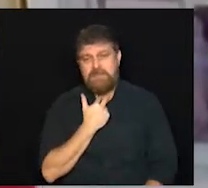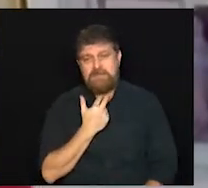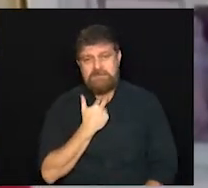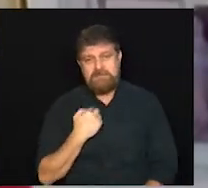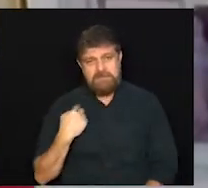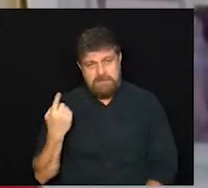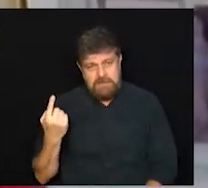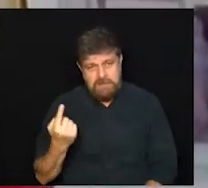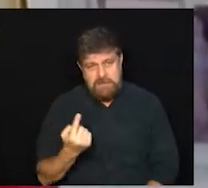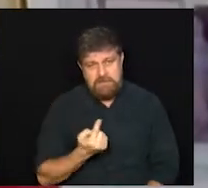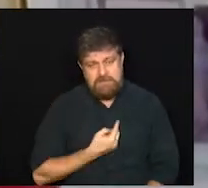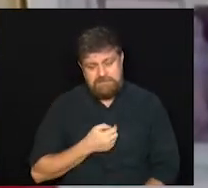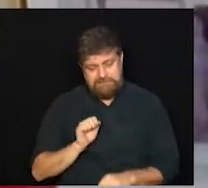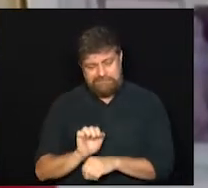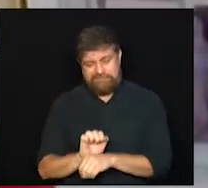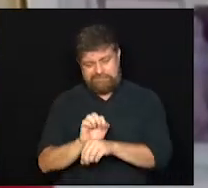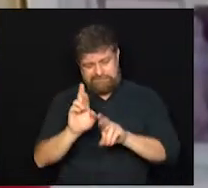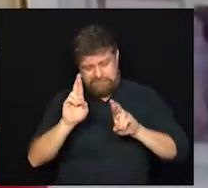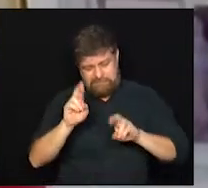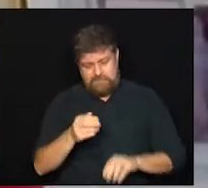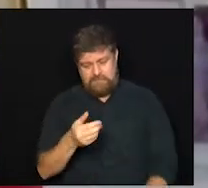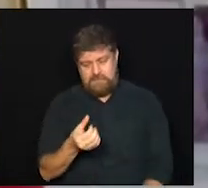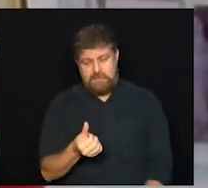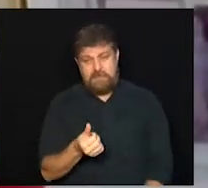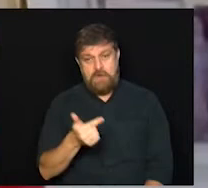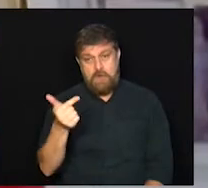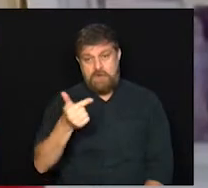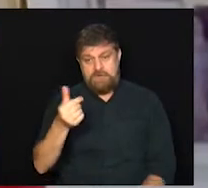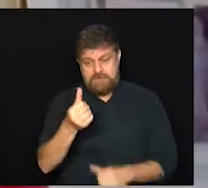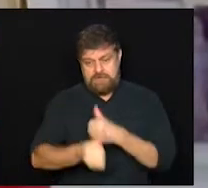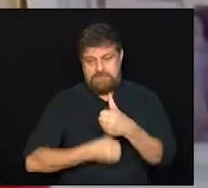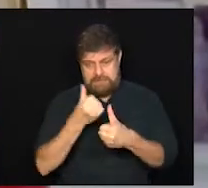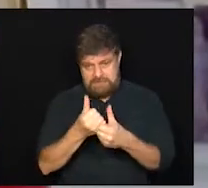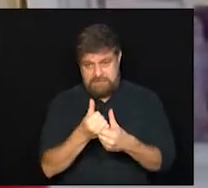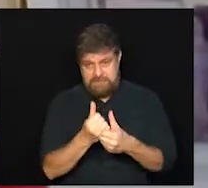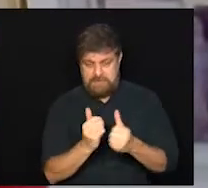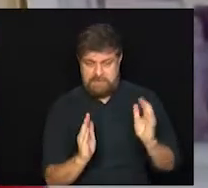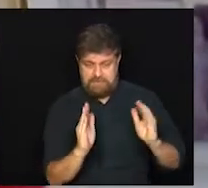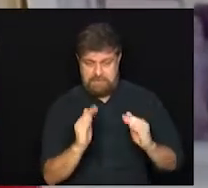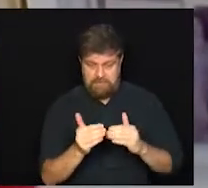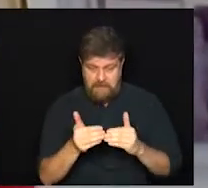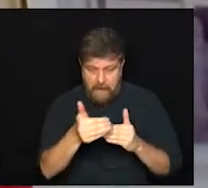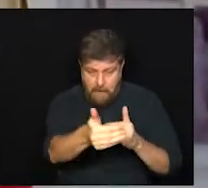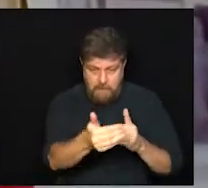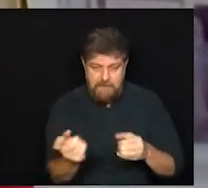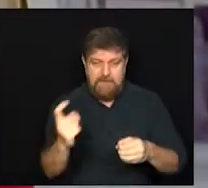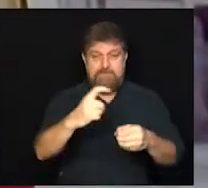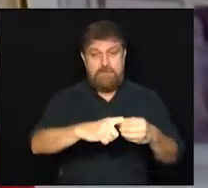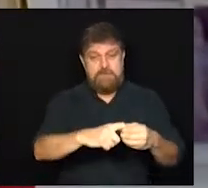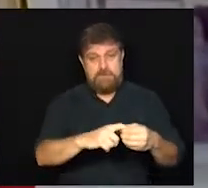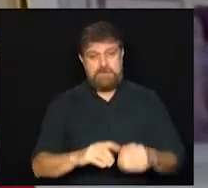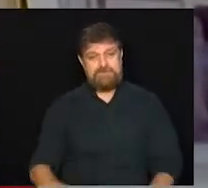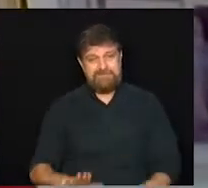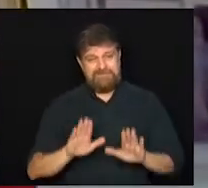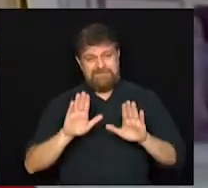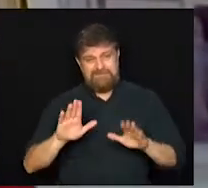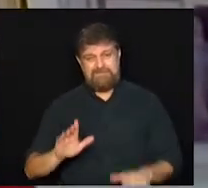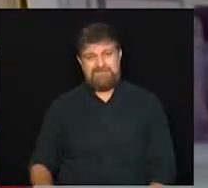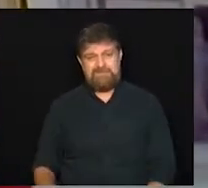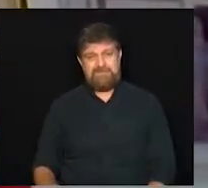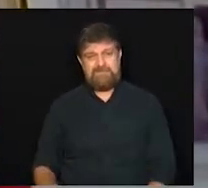continua com uma esperança de que no segundo semestre possamos voltar, mas o atraso